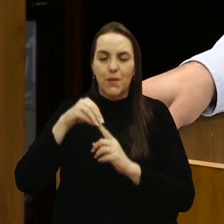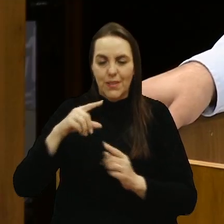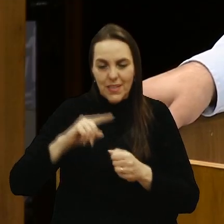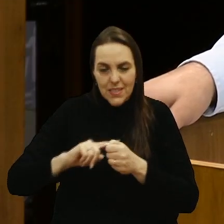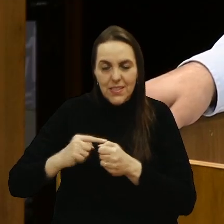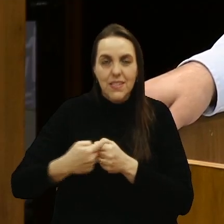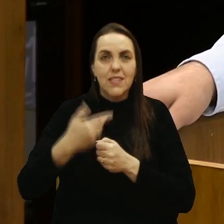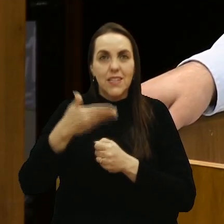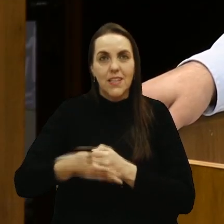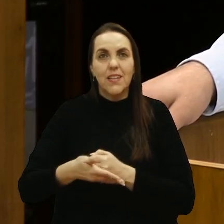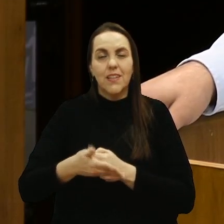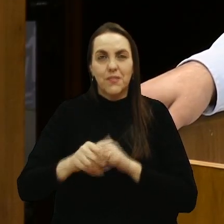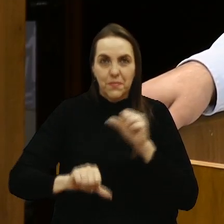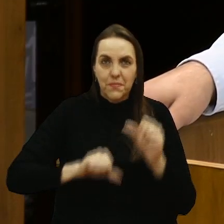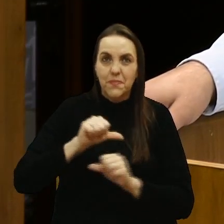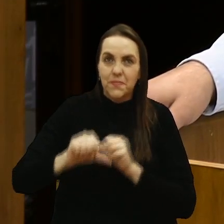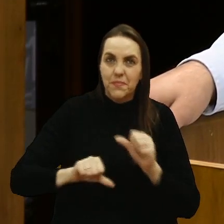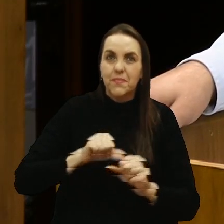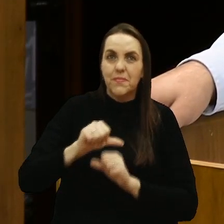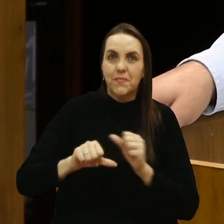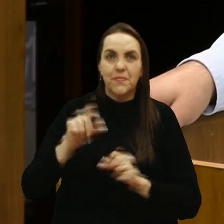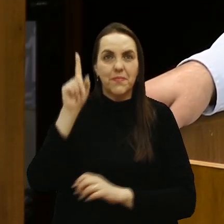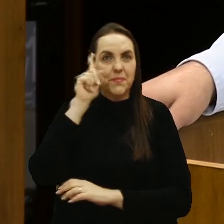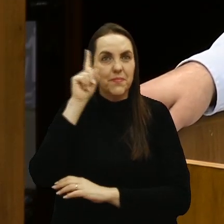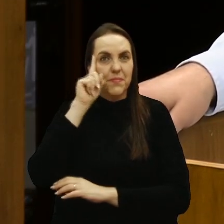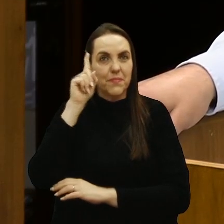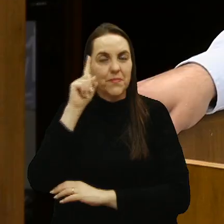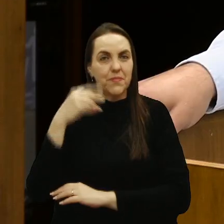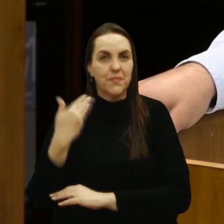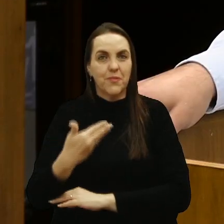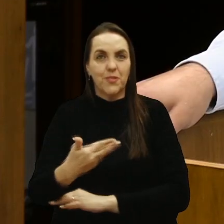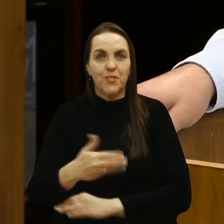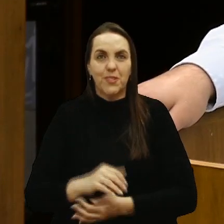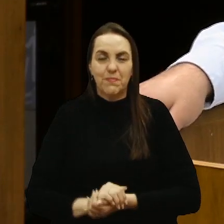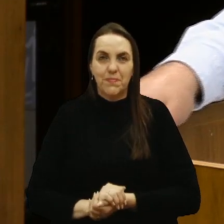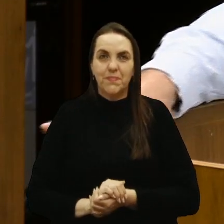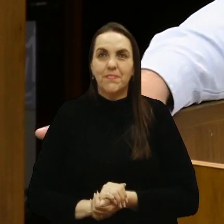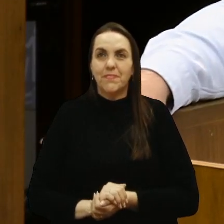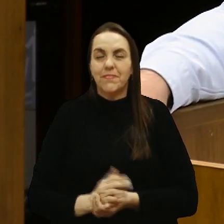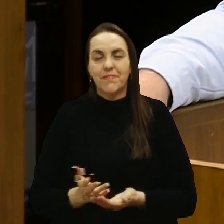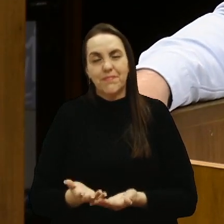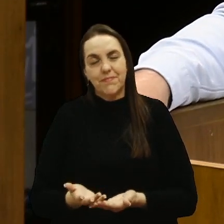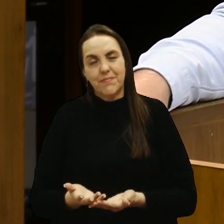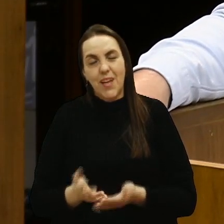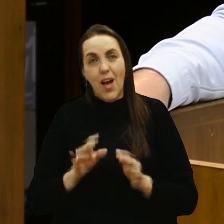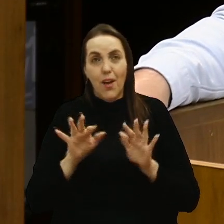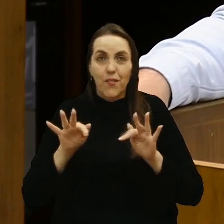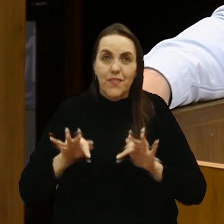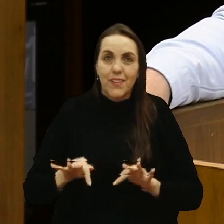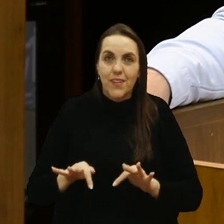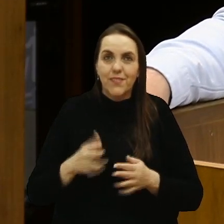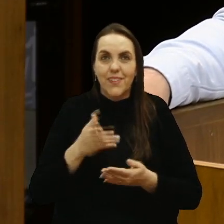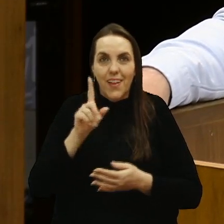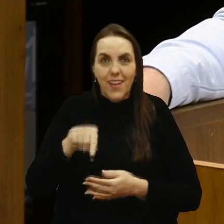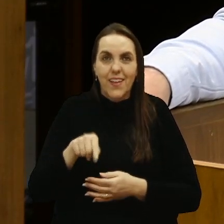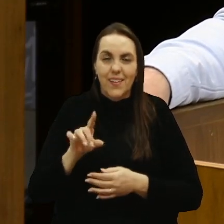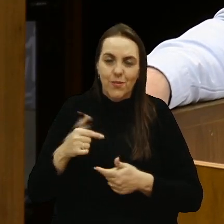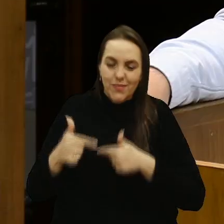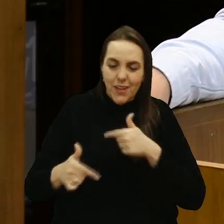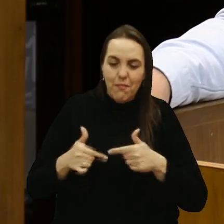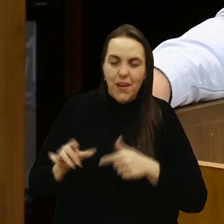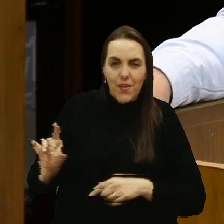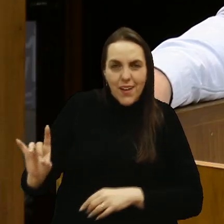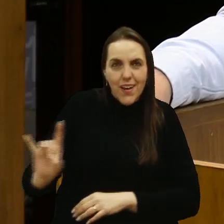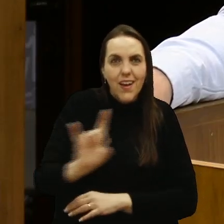cidade que se transforma a cada dia. No fim das contas, é o trabalho de cada servidor